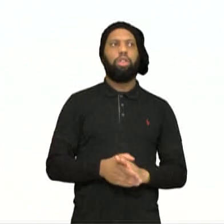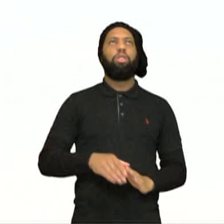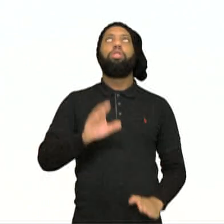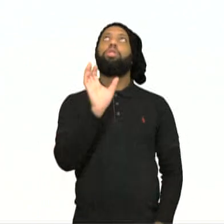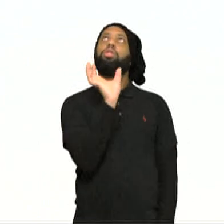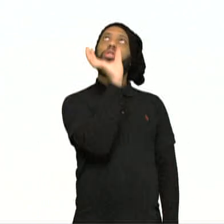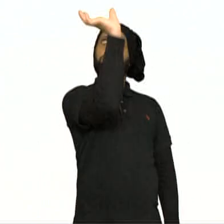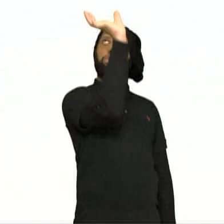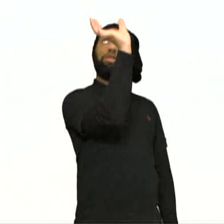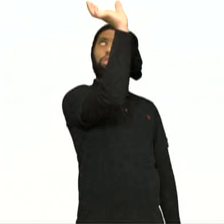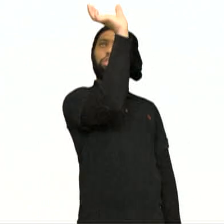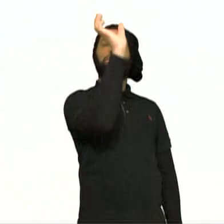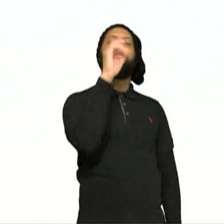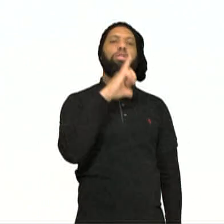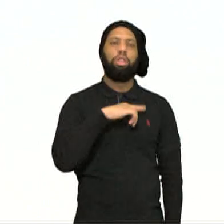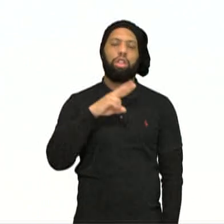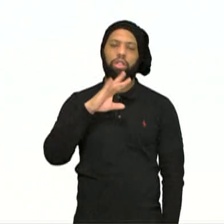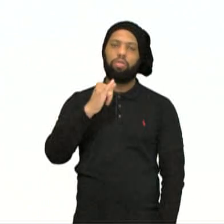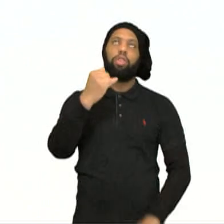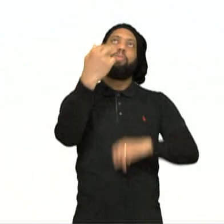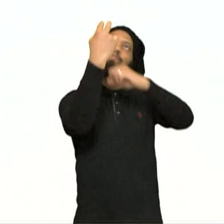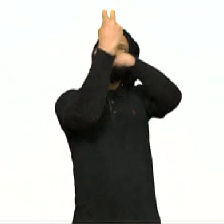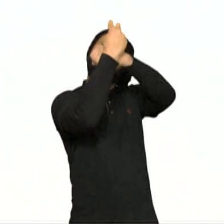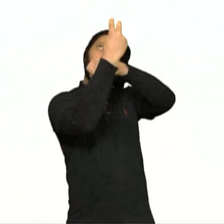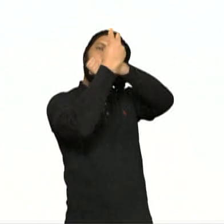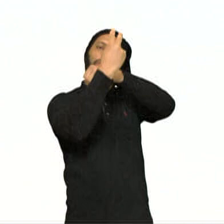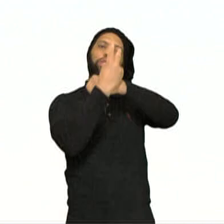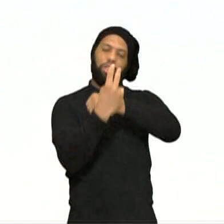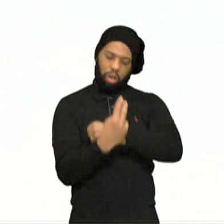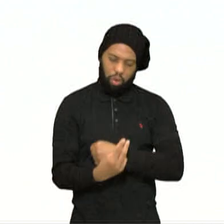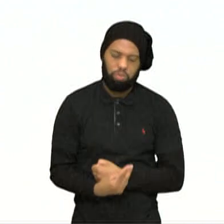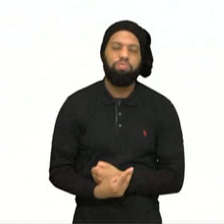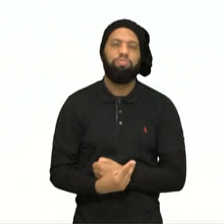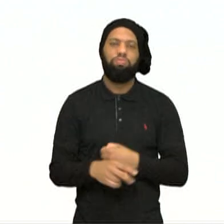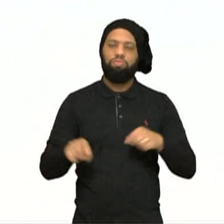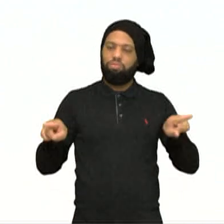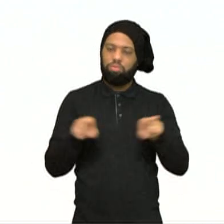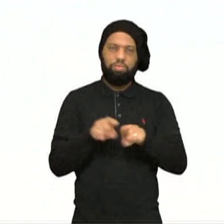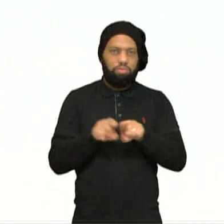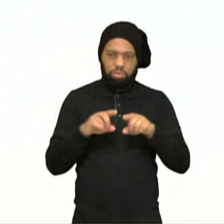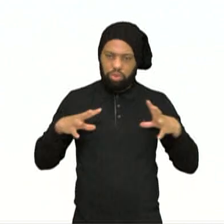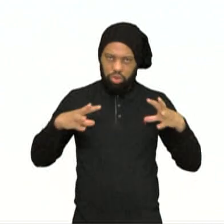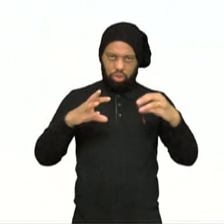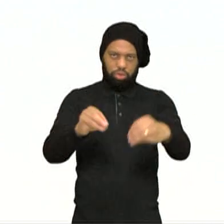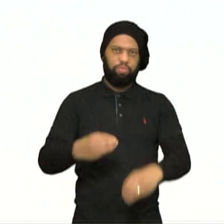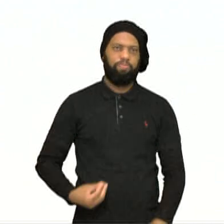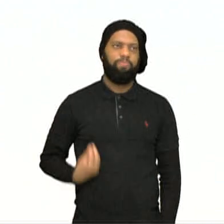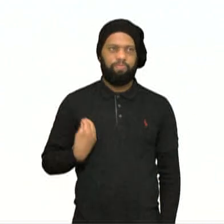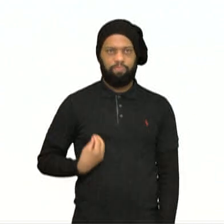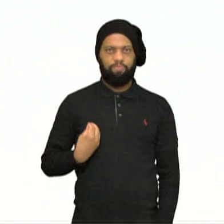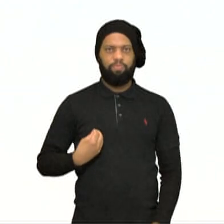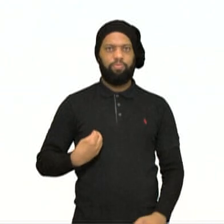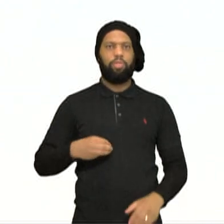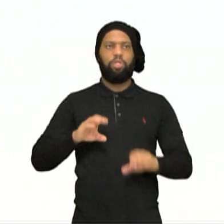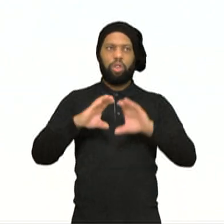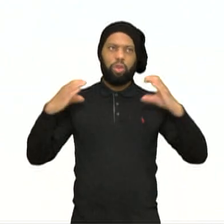colocam, né, no meio ali para trazer essa proteção a todos, né? Ali da